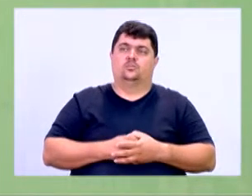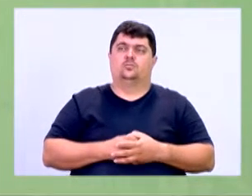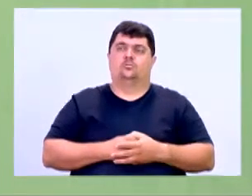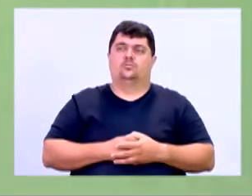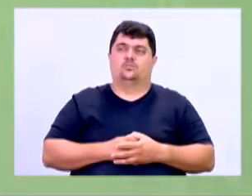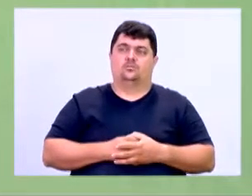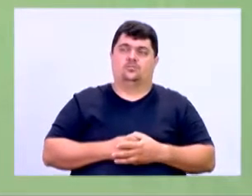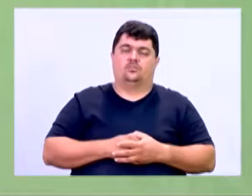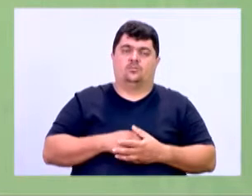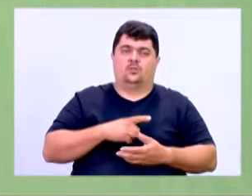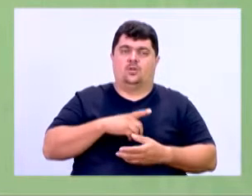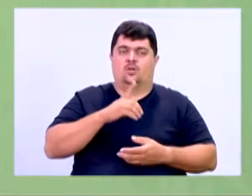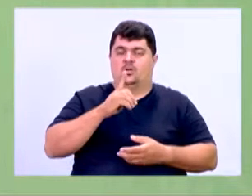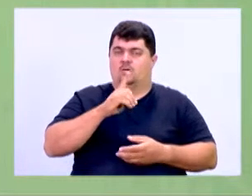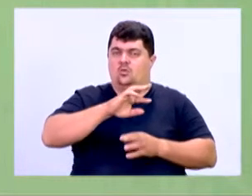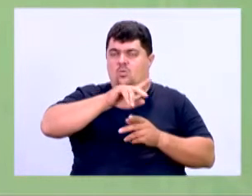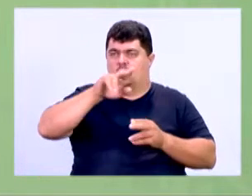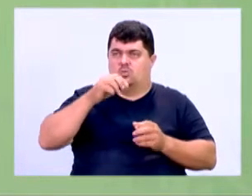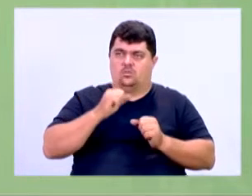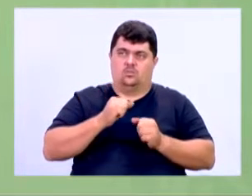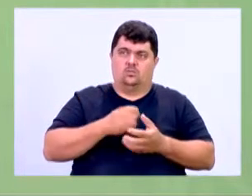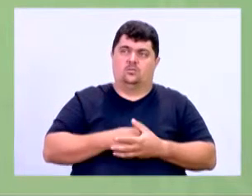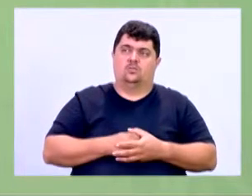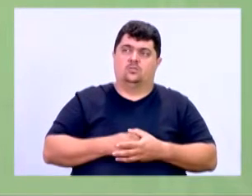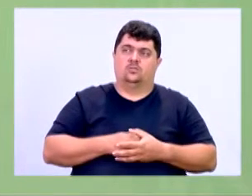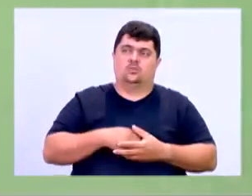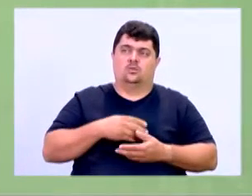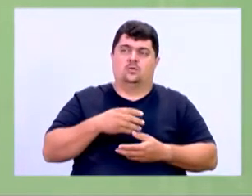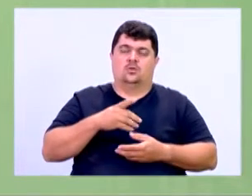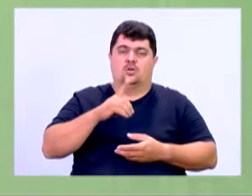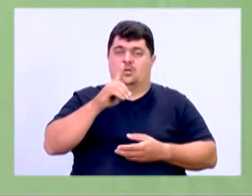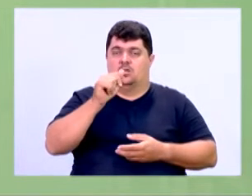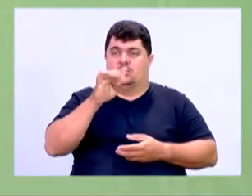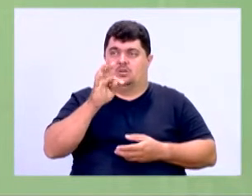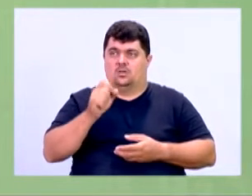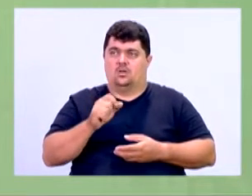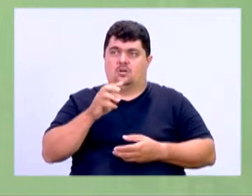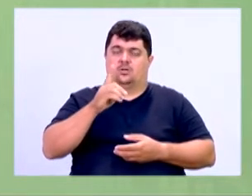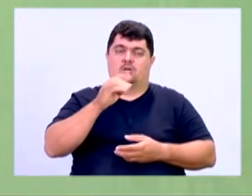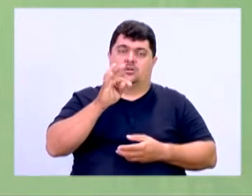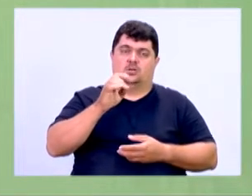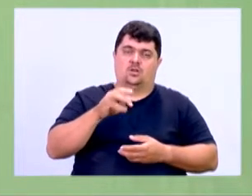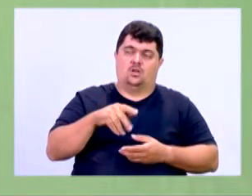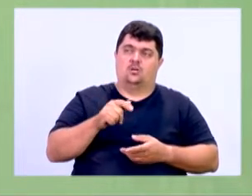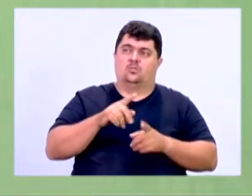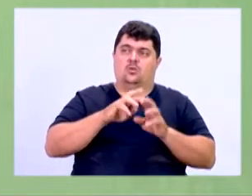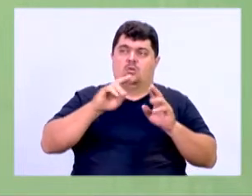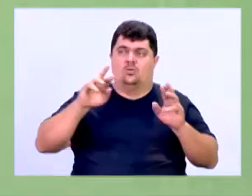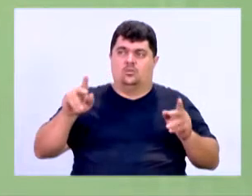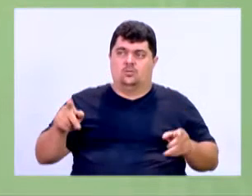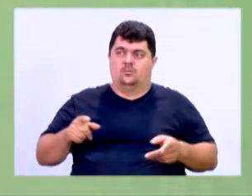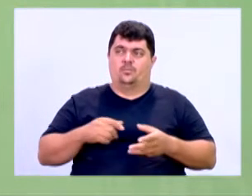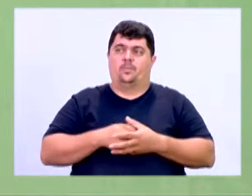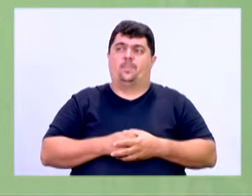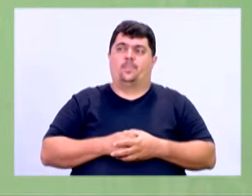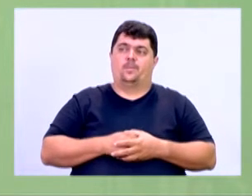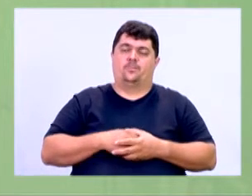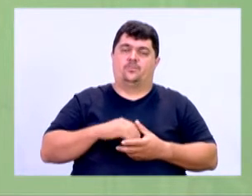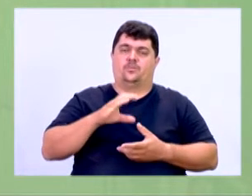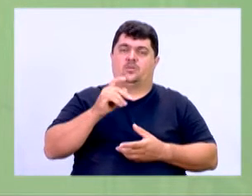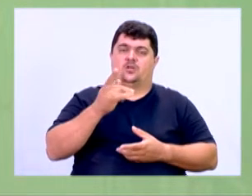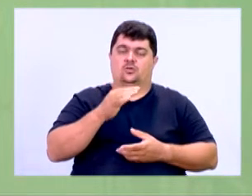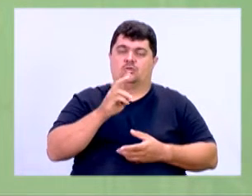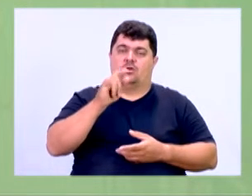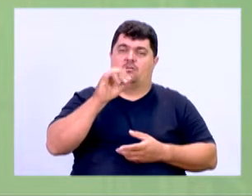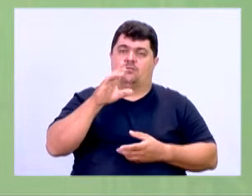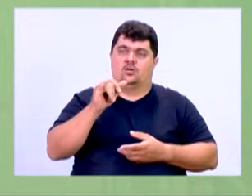ou o inteiro, decimal, entre vários outros. Tipos data, onde tem o date, datetime, e outros tipos de cadeia, como char,